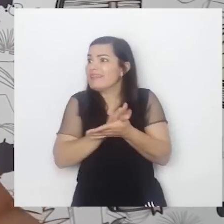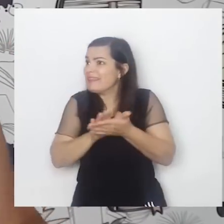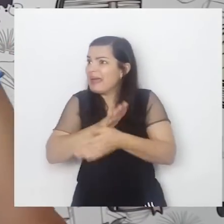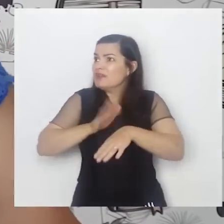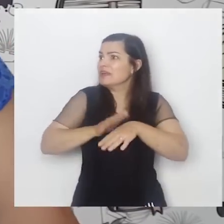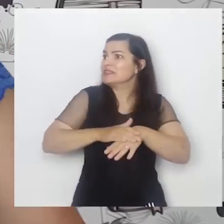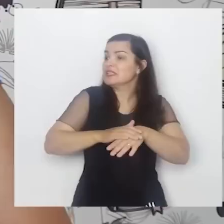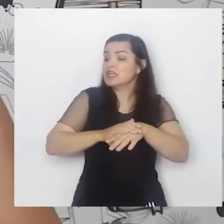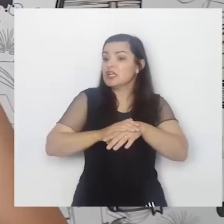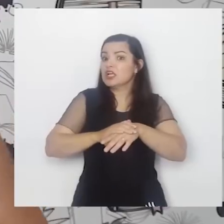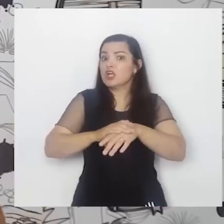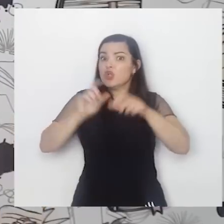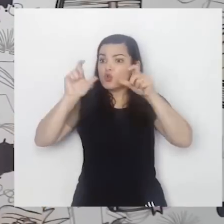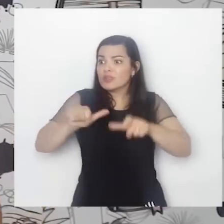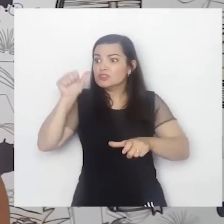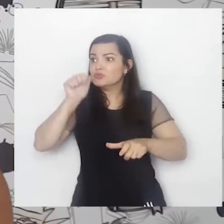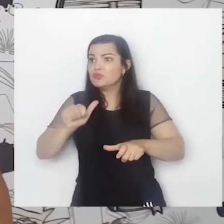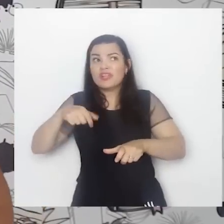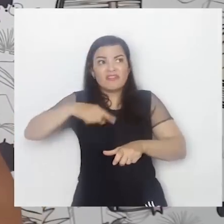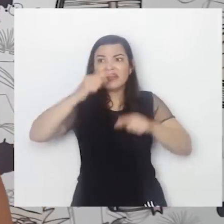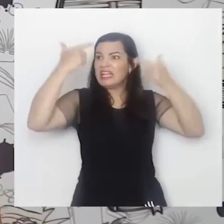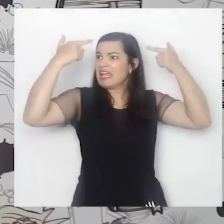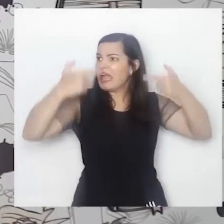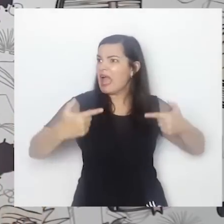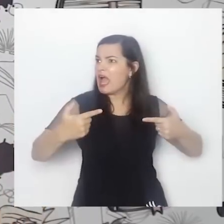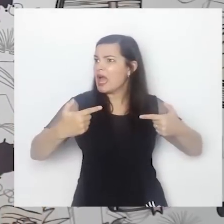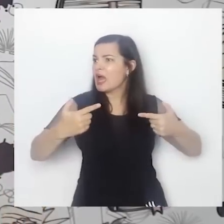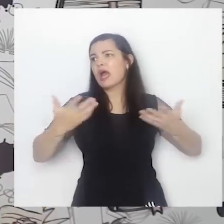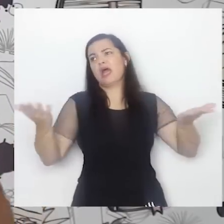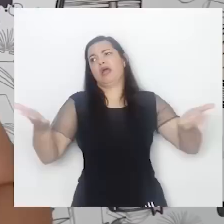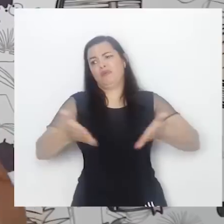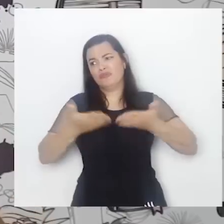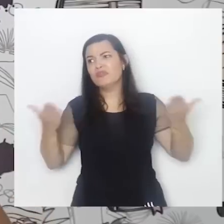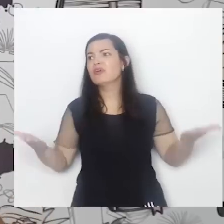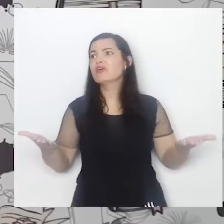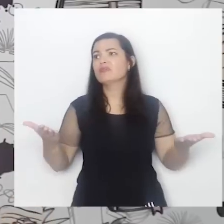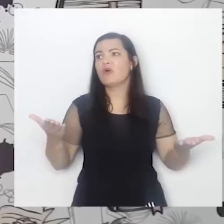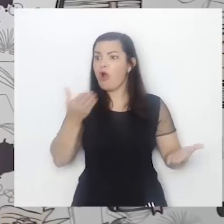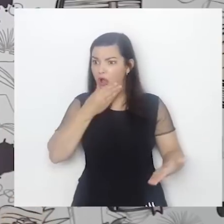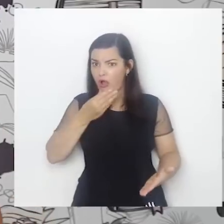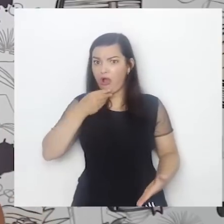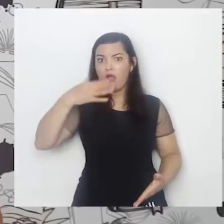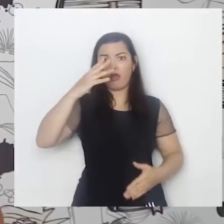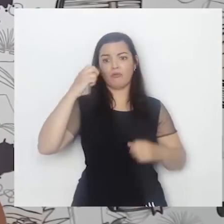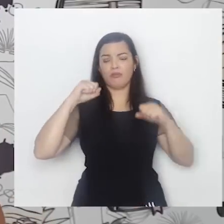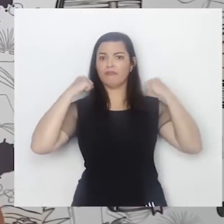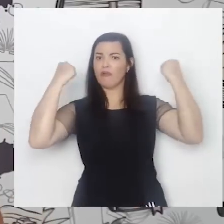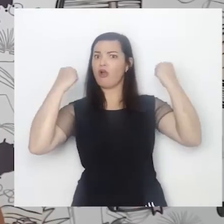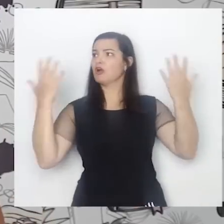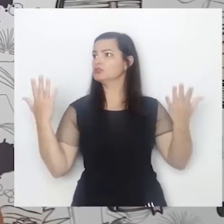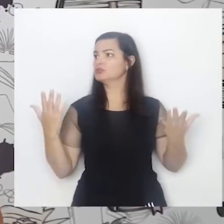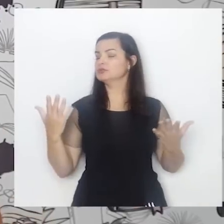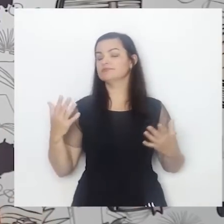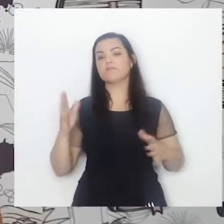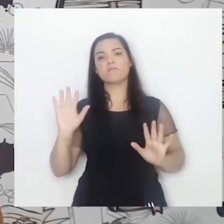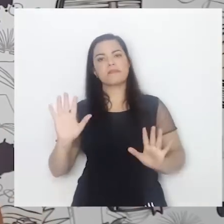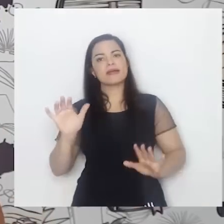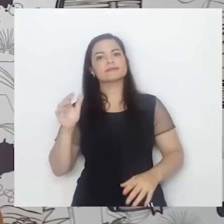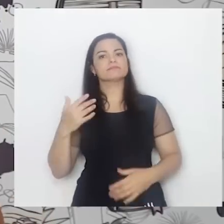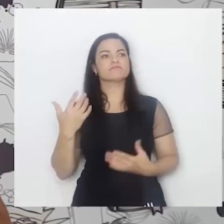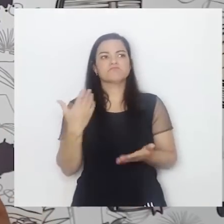fazer. Lugar de mulher não é na guerra. Guerra é coisa para homem, gente forte. E ela